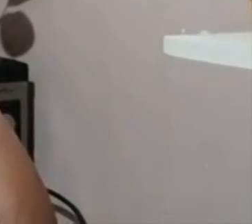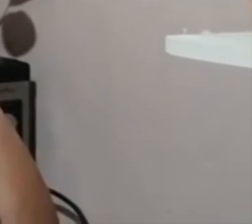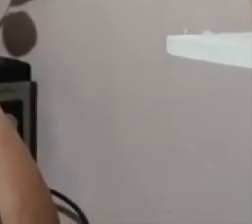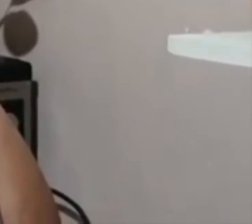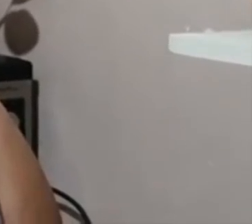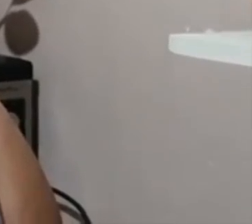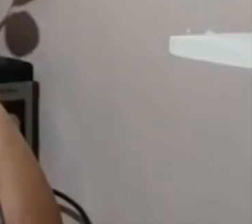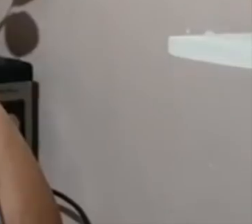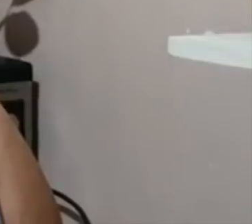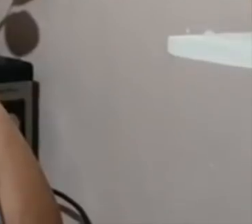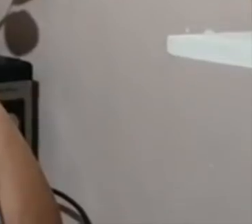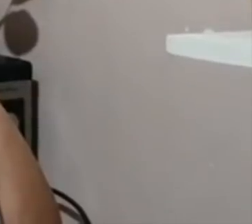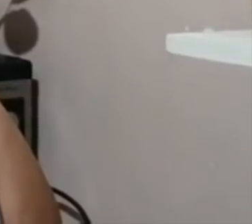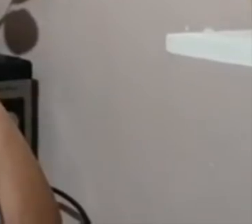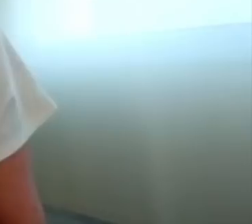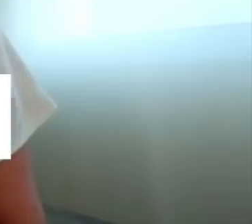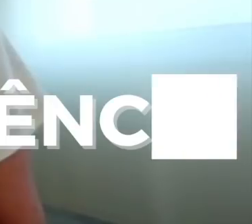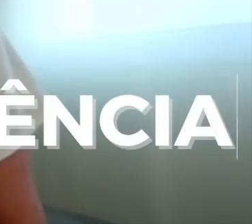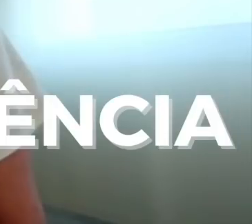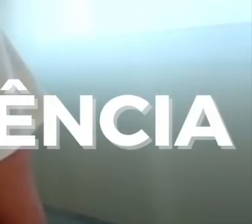Atravessamentos.